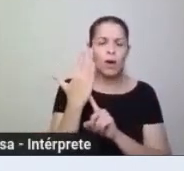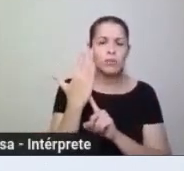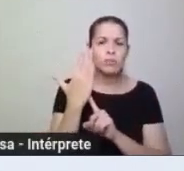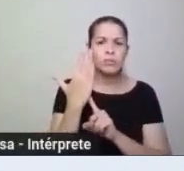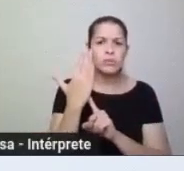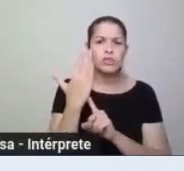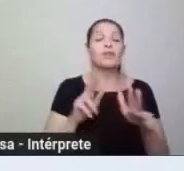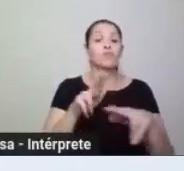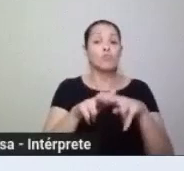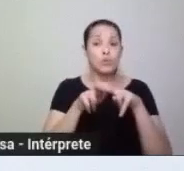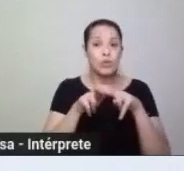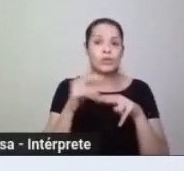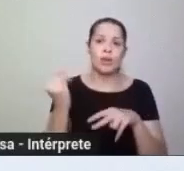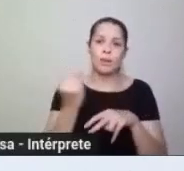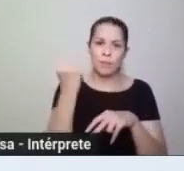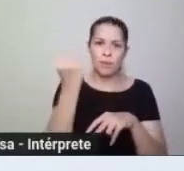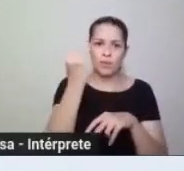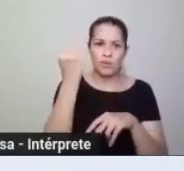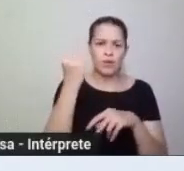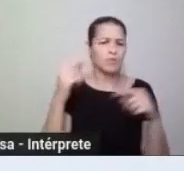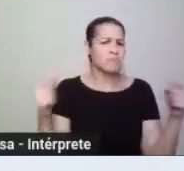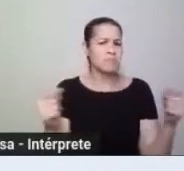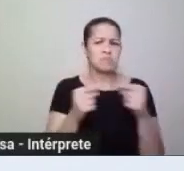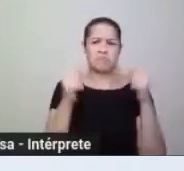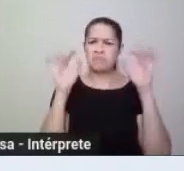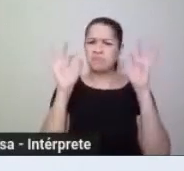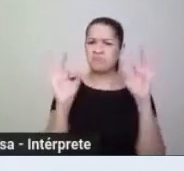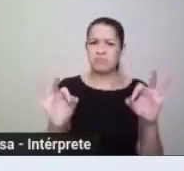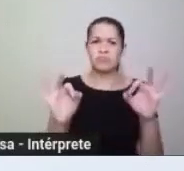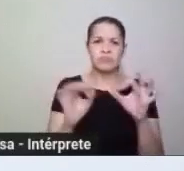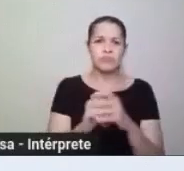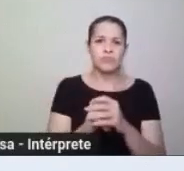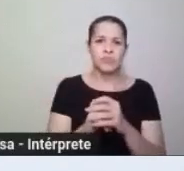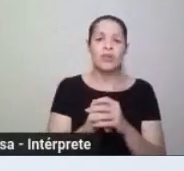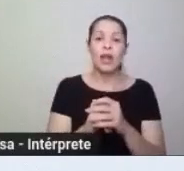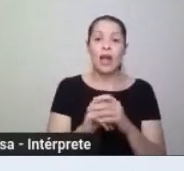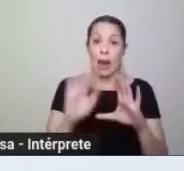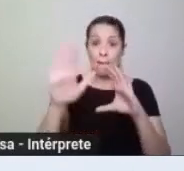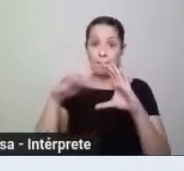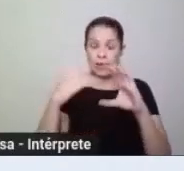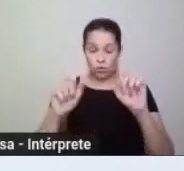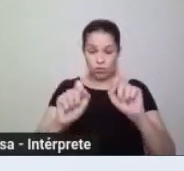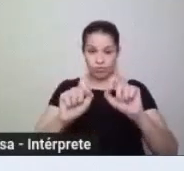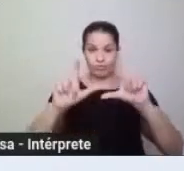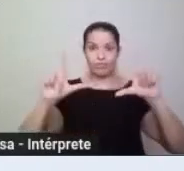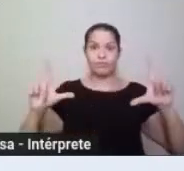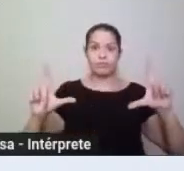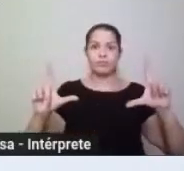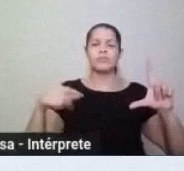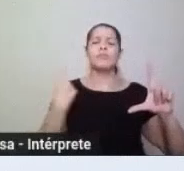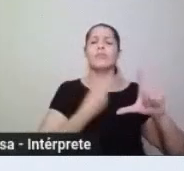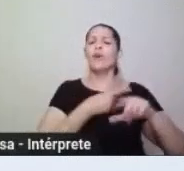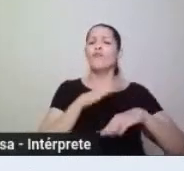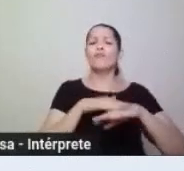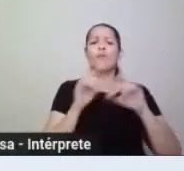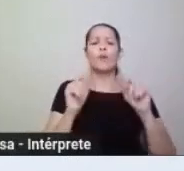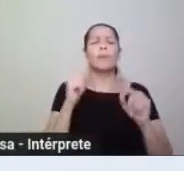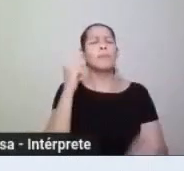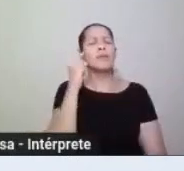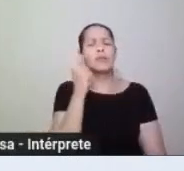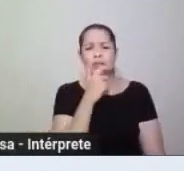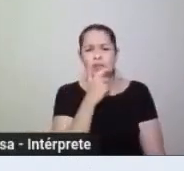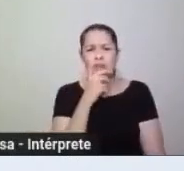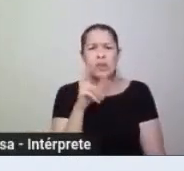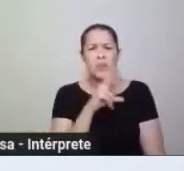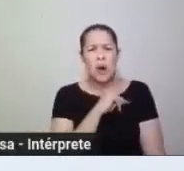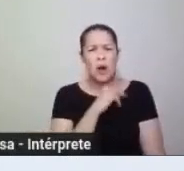no espectro, ela bate certinho. Aí ela mandou esse insight. O que a gente fez? Eu falei, poxa, do nada assim,